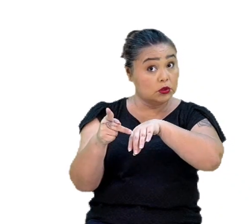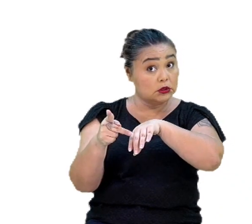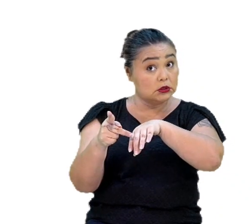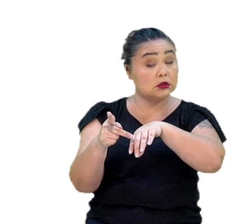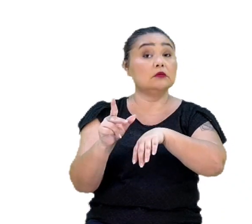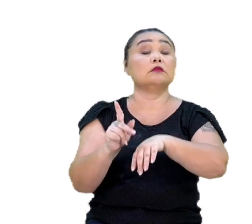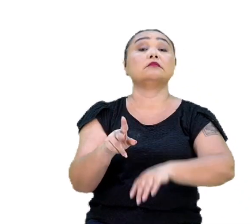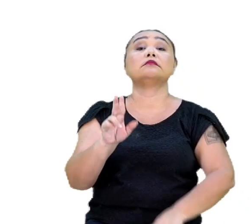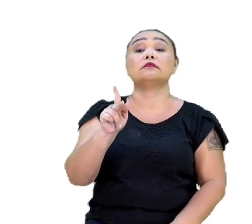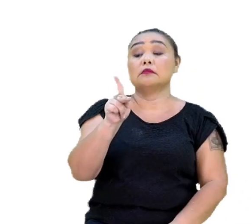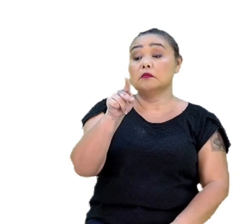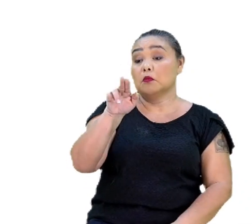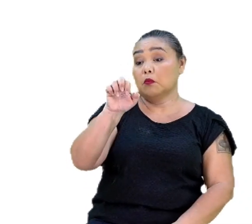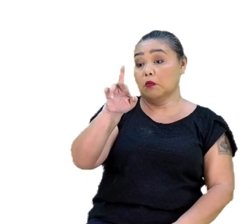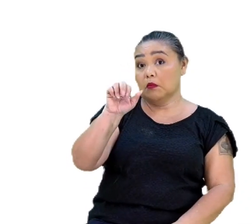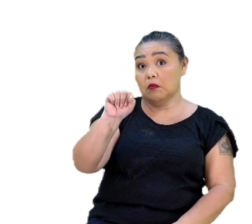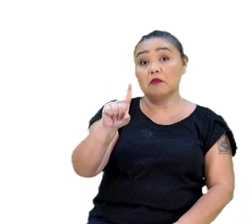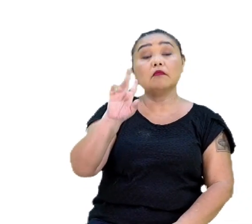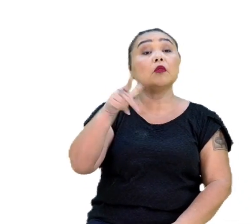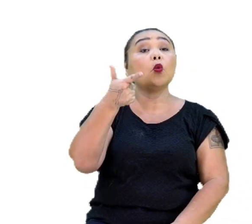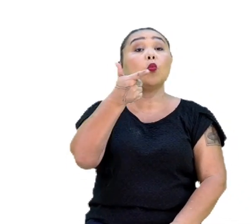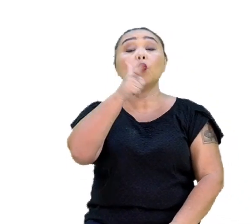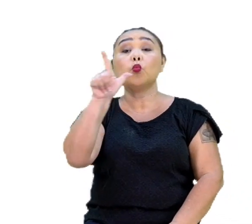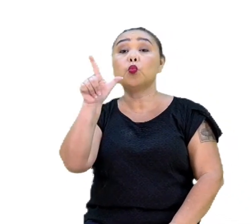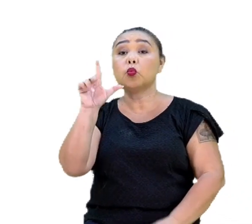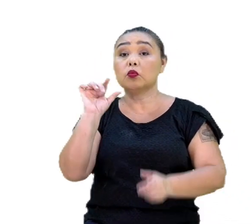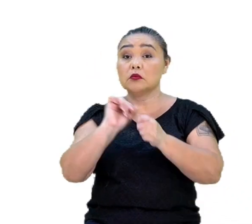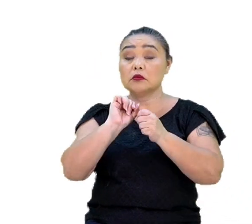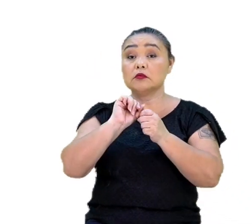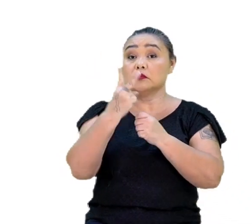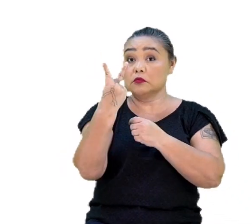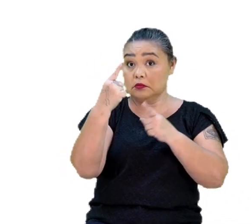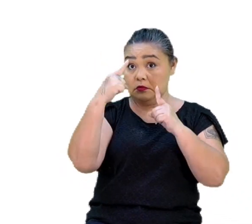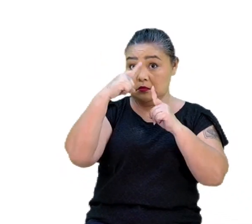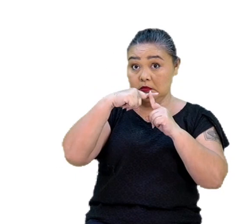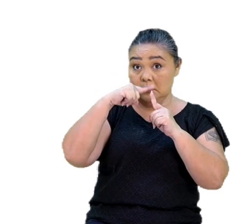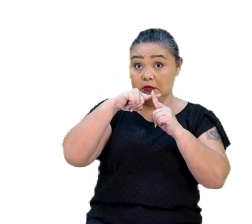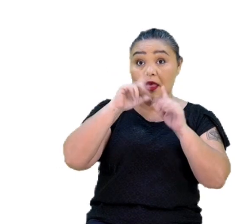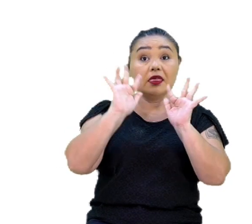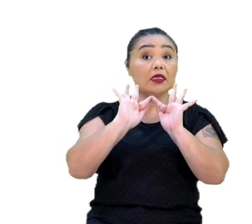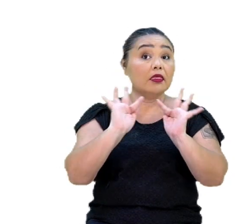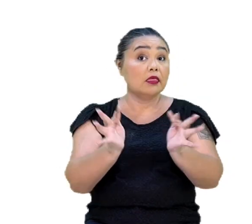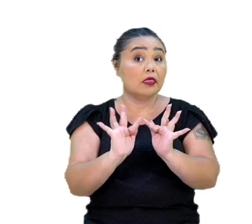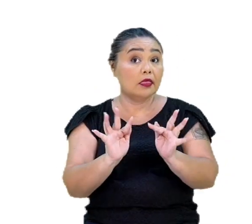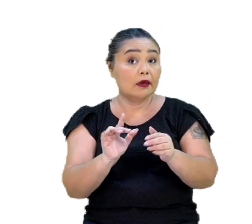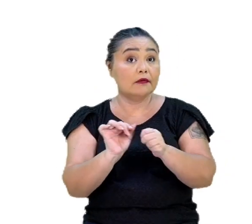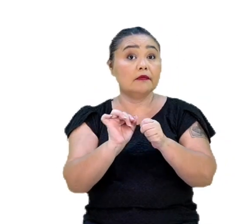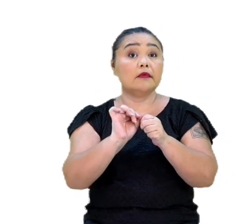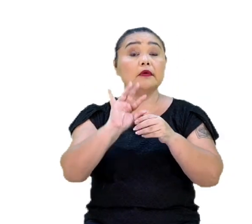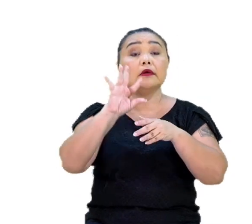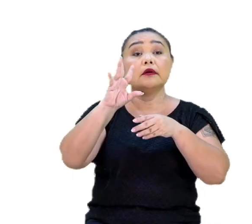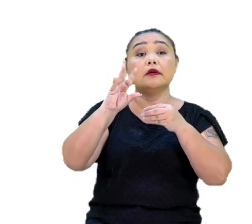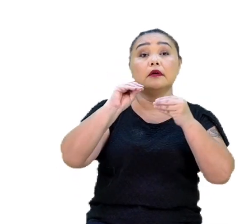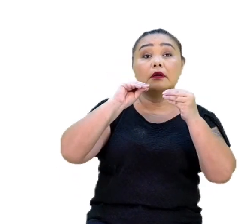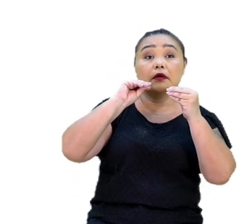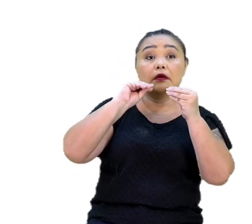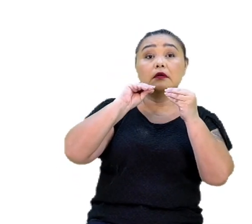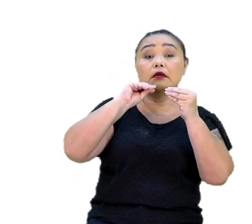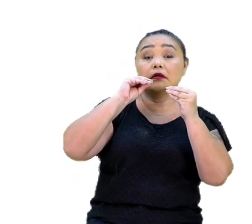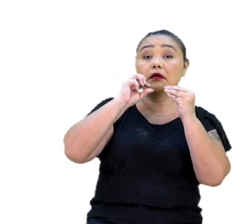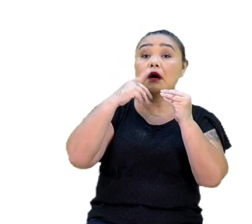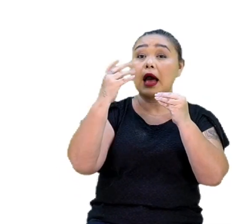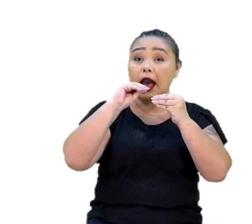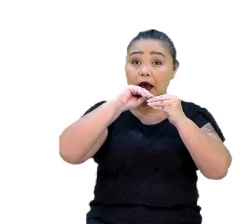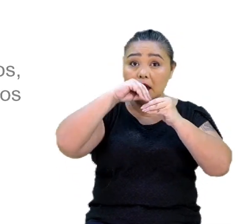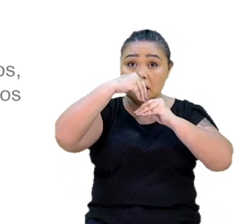substâncias puras. E aí nós temos dois tipos de substâncias. As simples, que são formadas por átomos de apenas